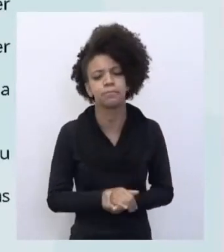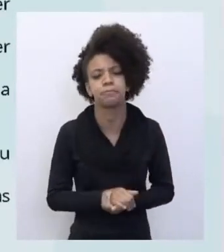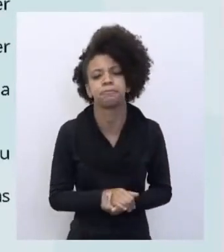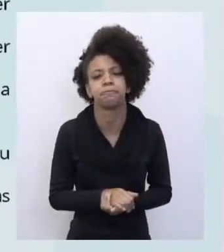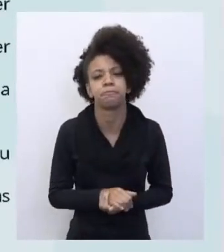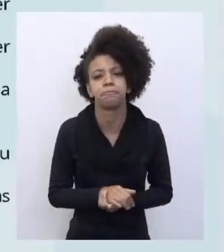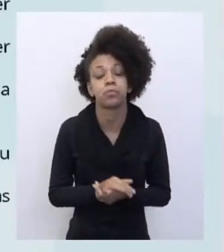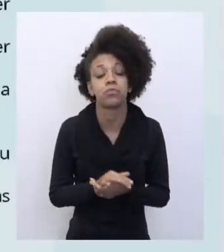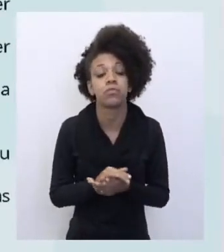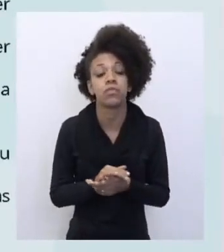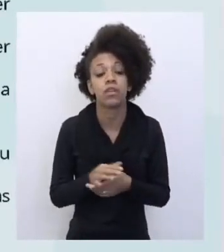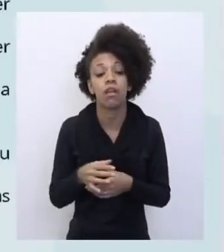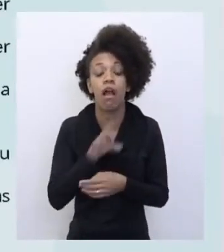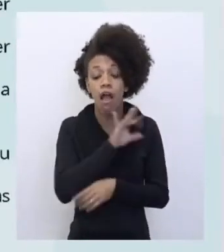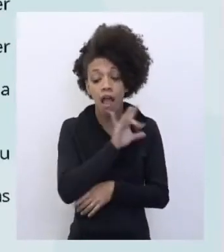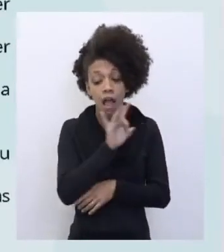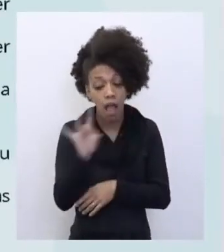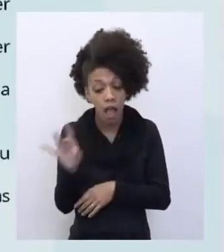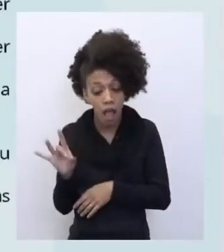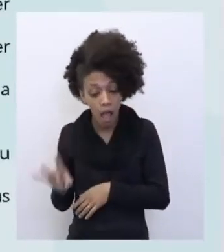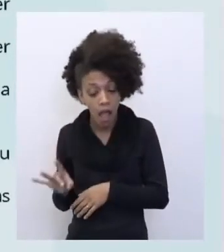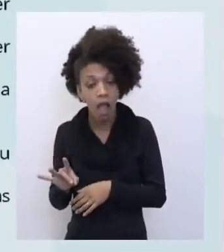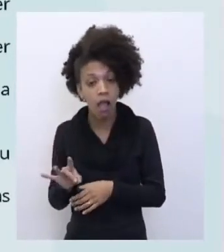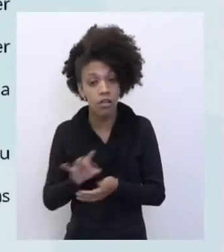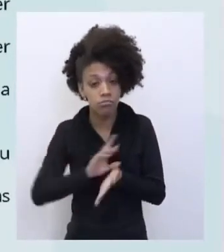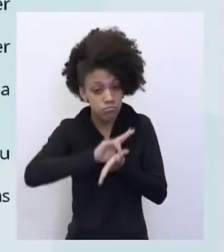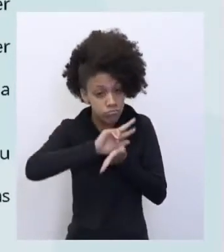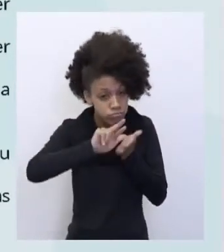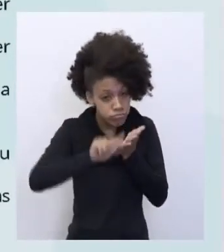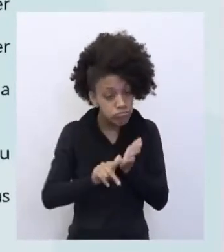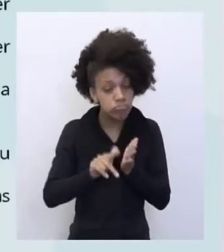forma característica de cada personagem deverá ser determinada